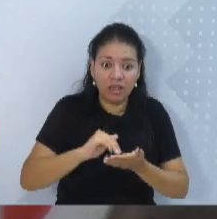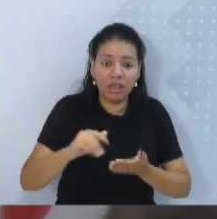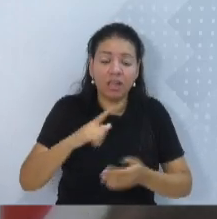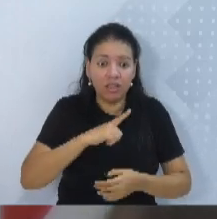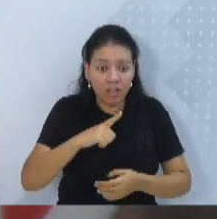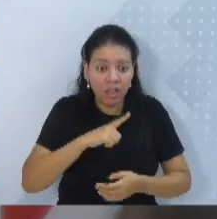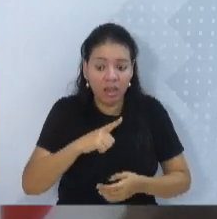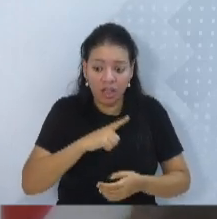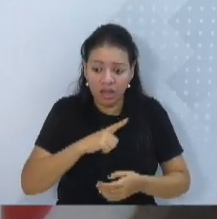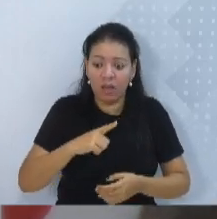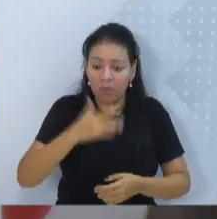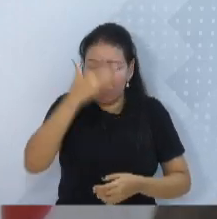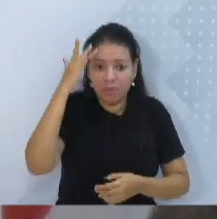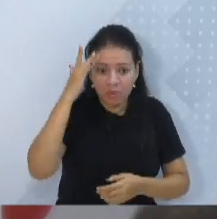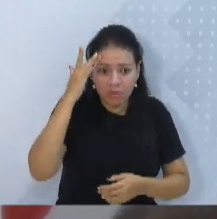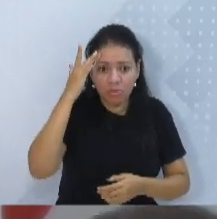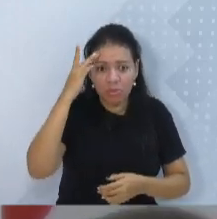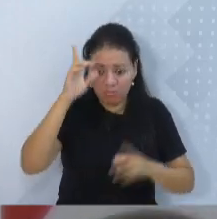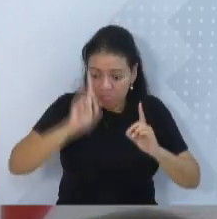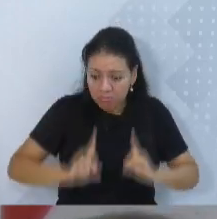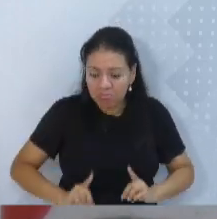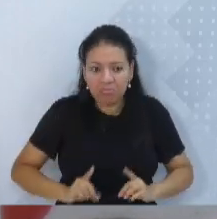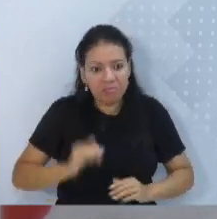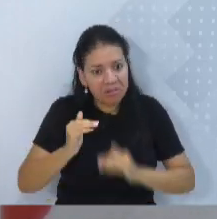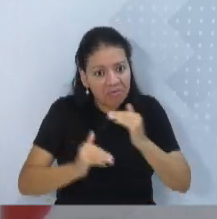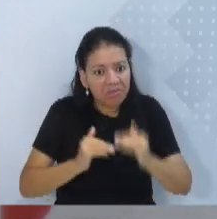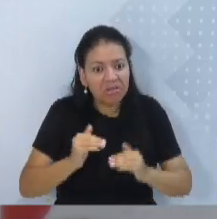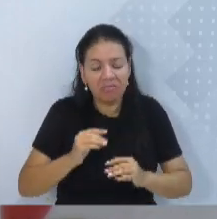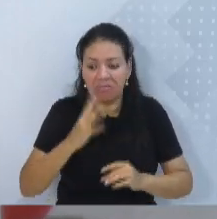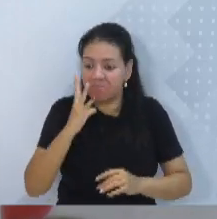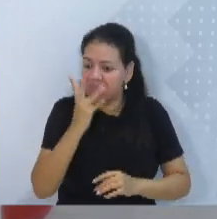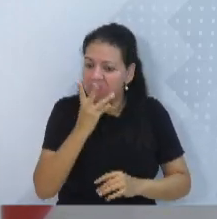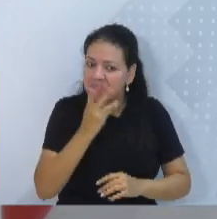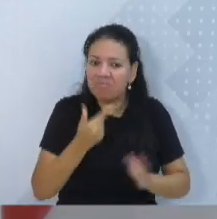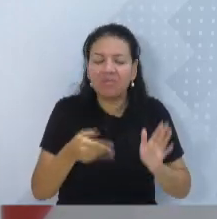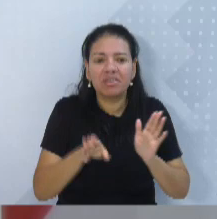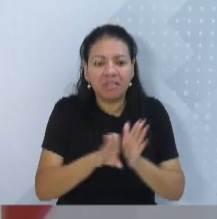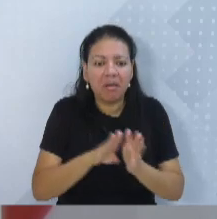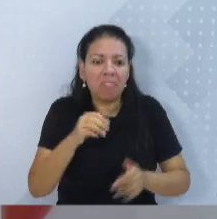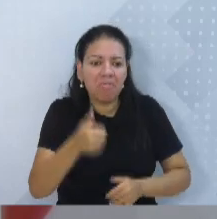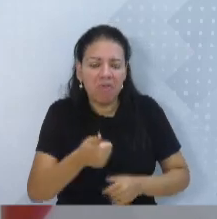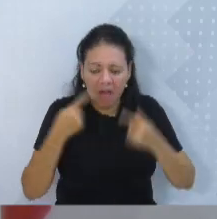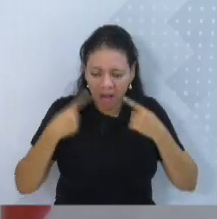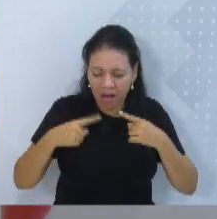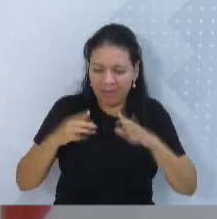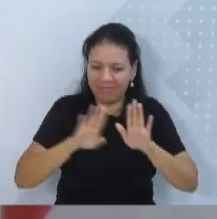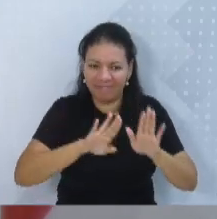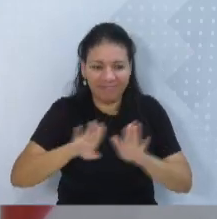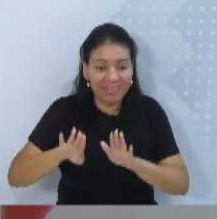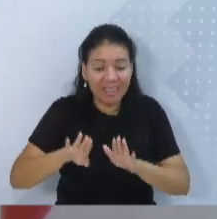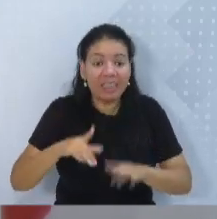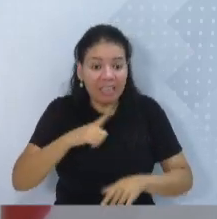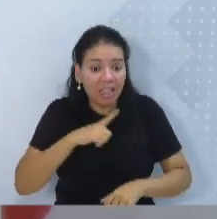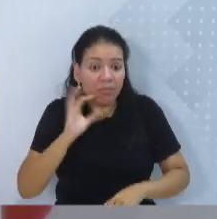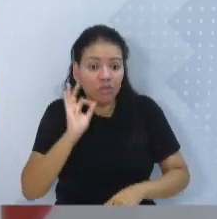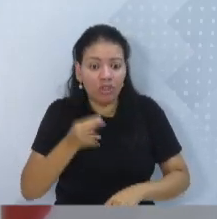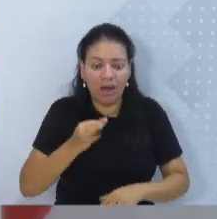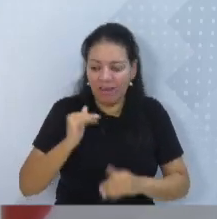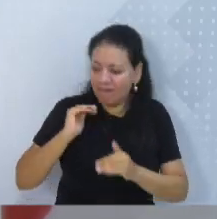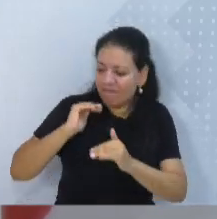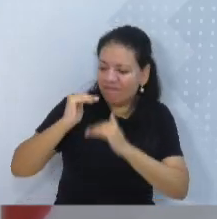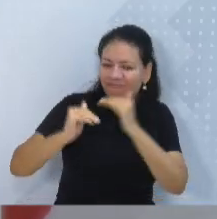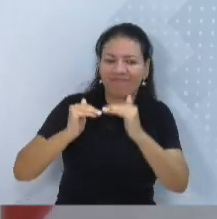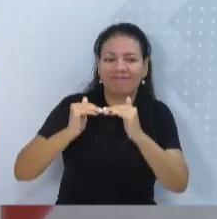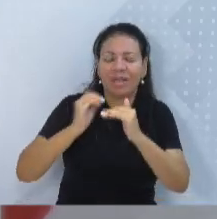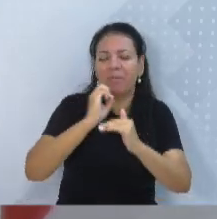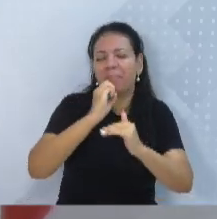gente que evolução Demorou mas veio tá bom não vamos ficar reclamando né temos aí é um avanço